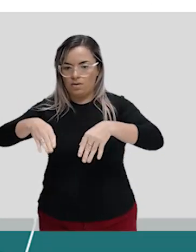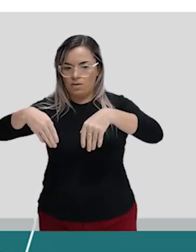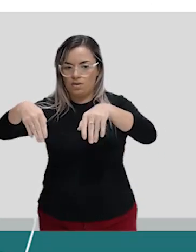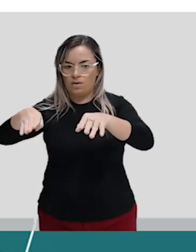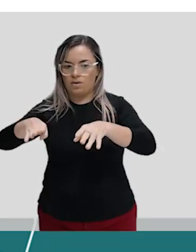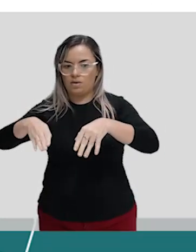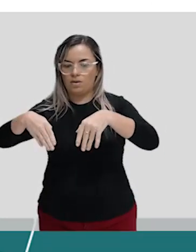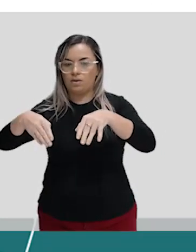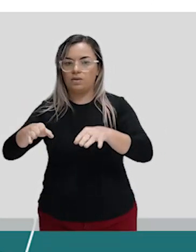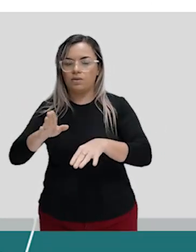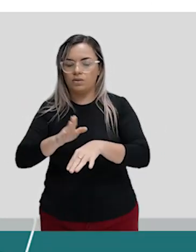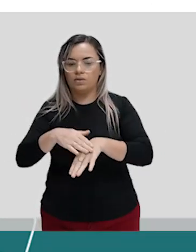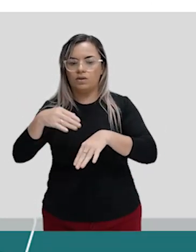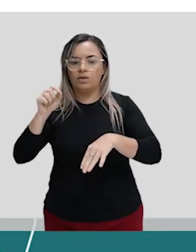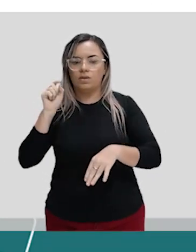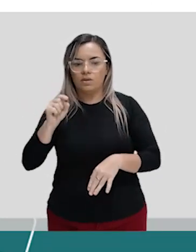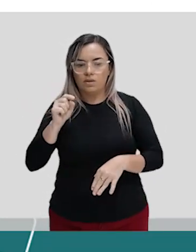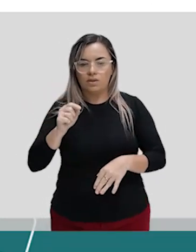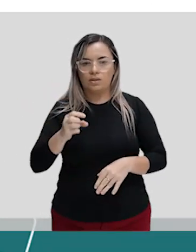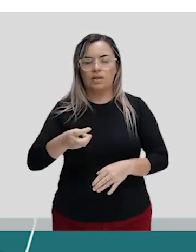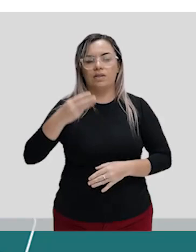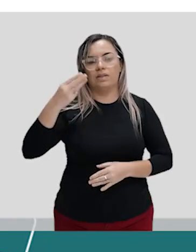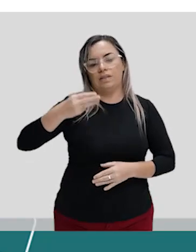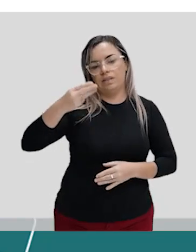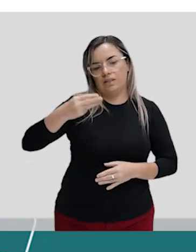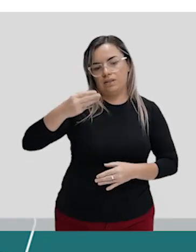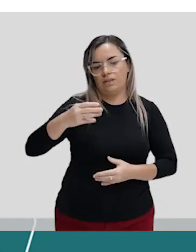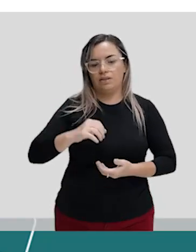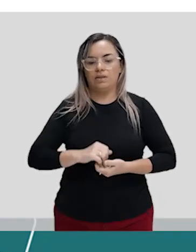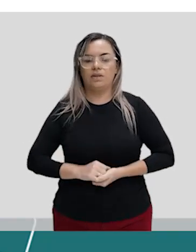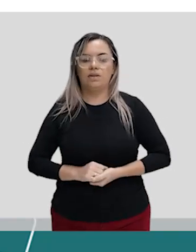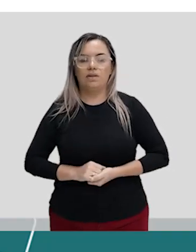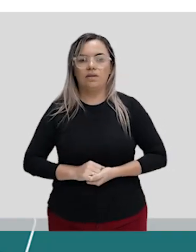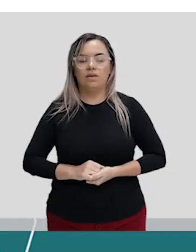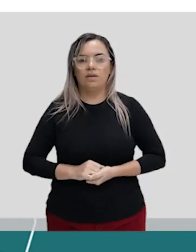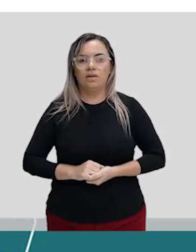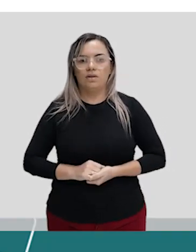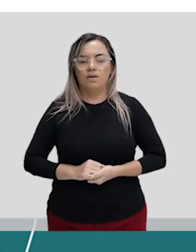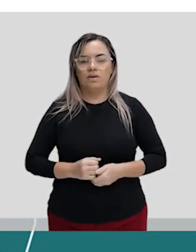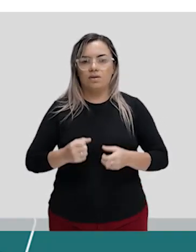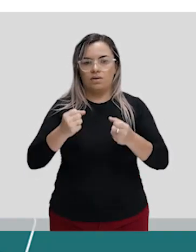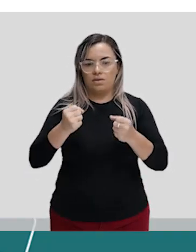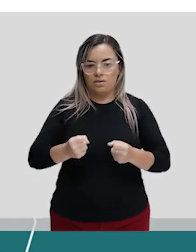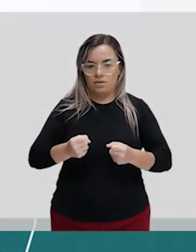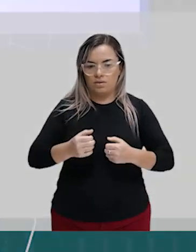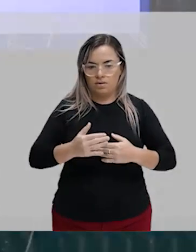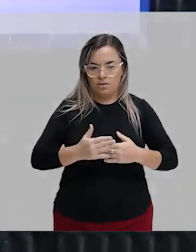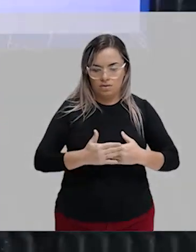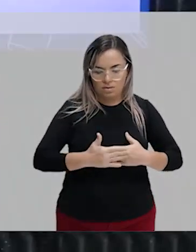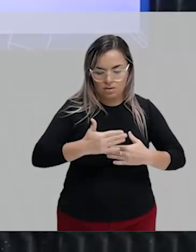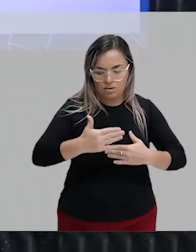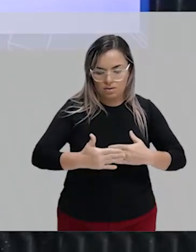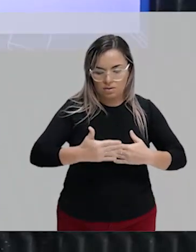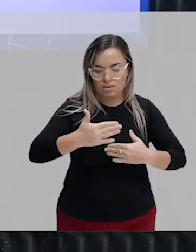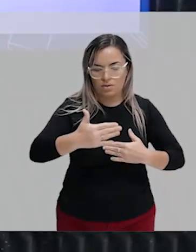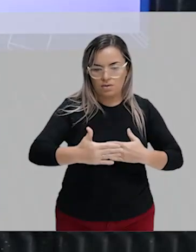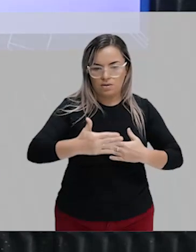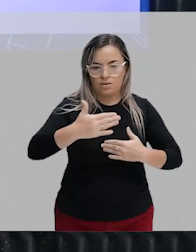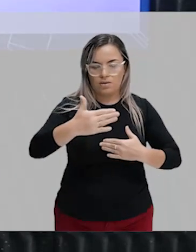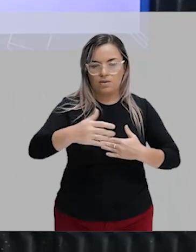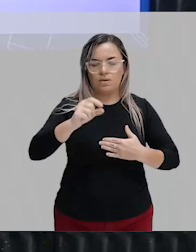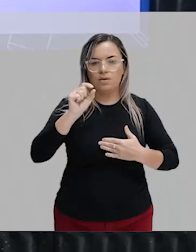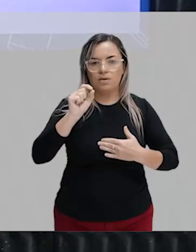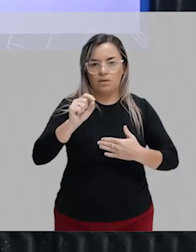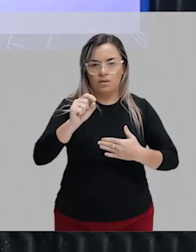terciária. Bem, numa sequência de aminoácidos, pode ter regiões onde vai se formar